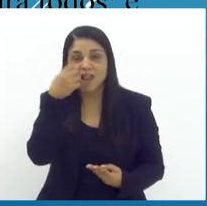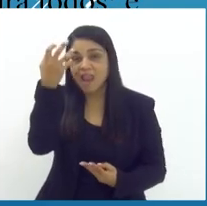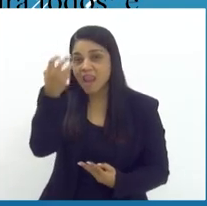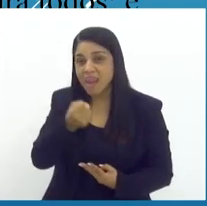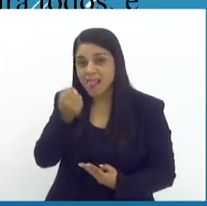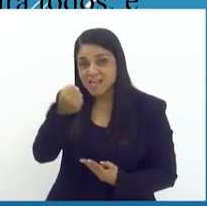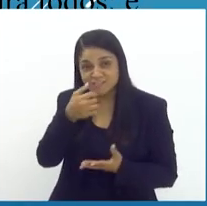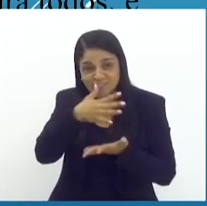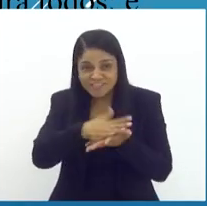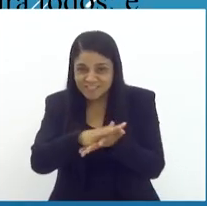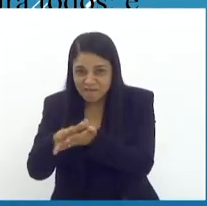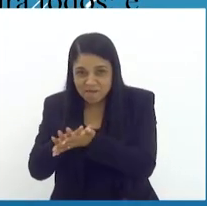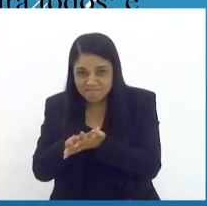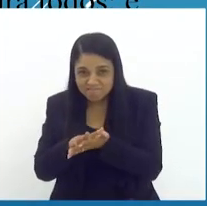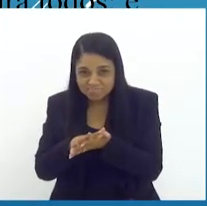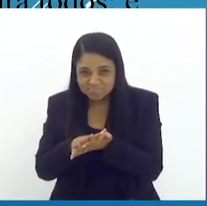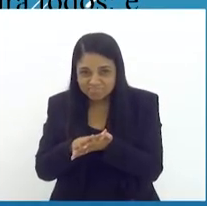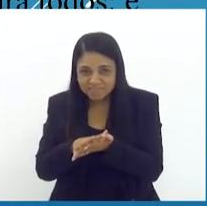samba